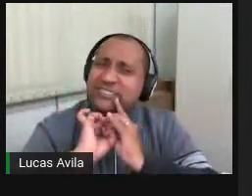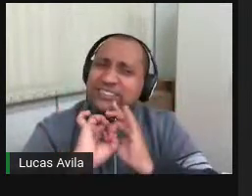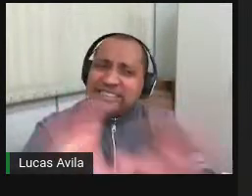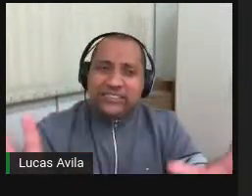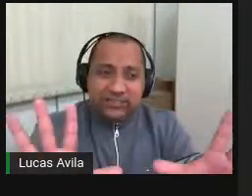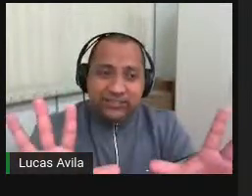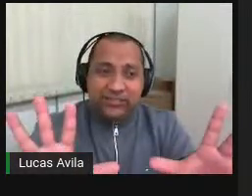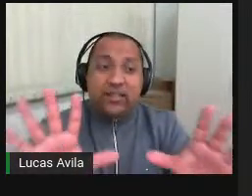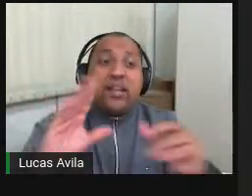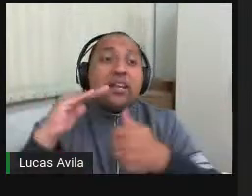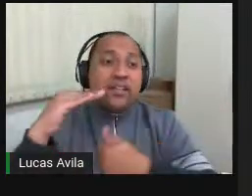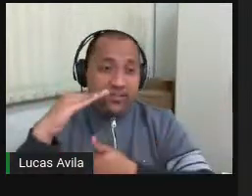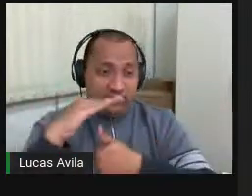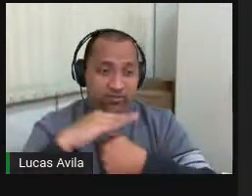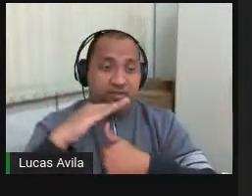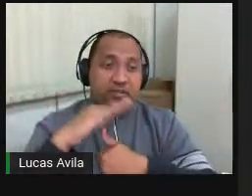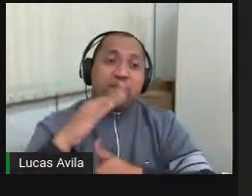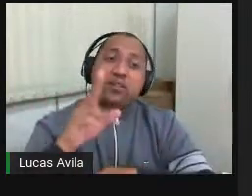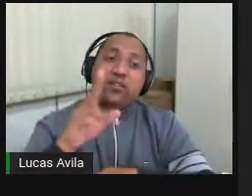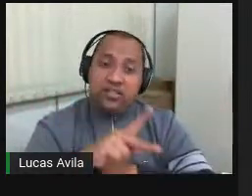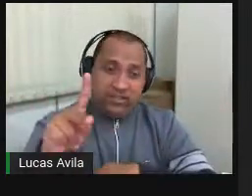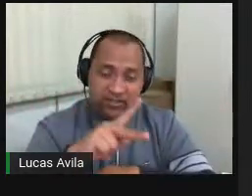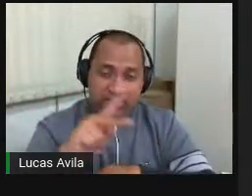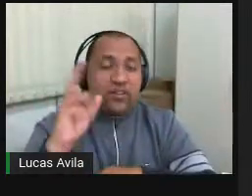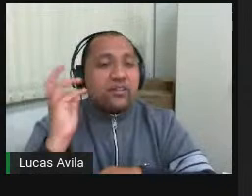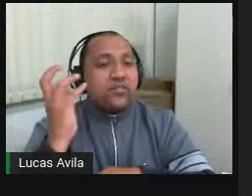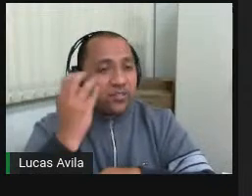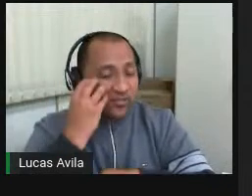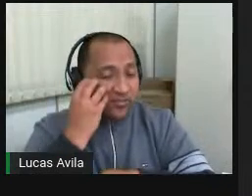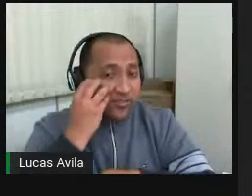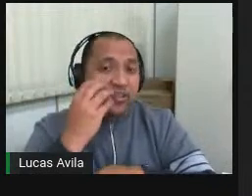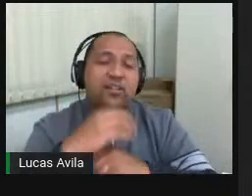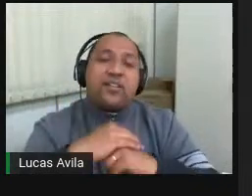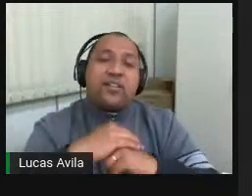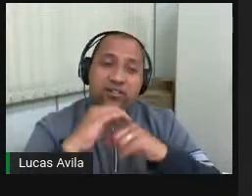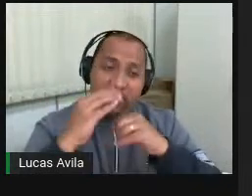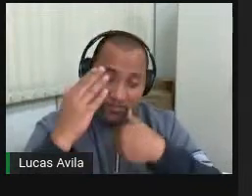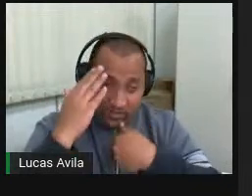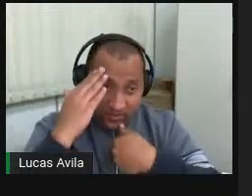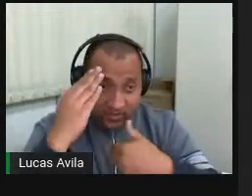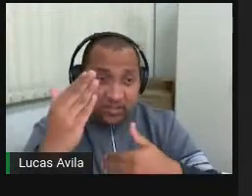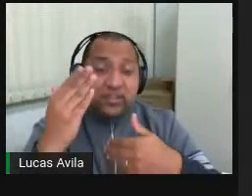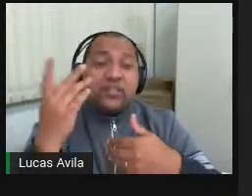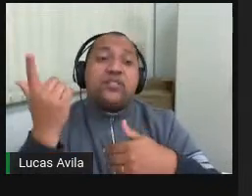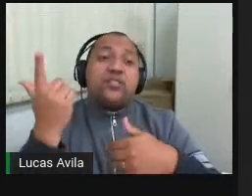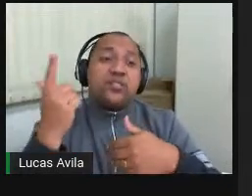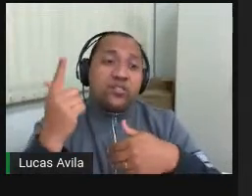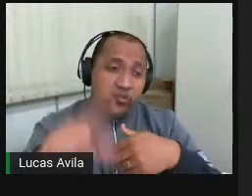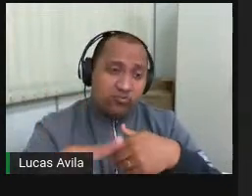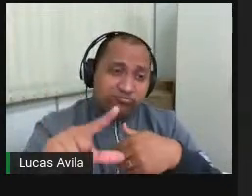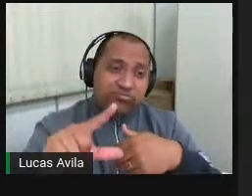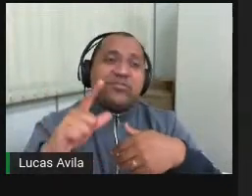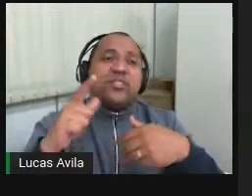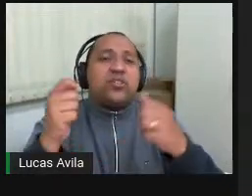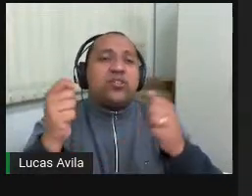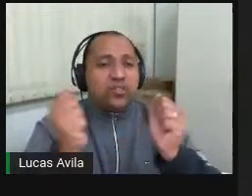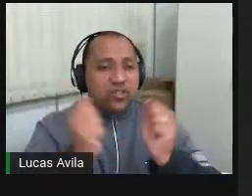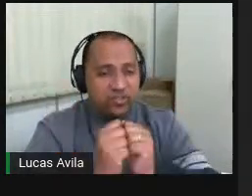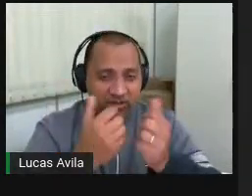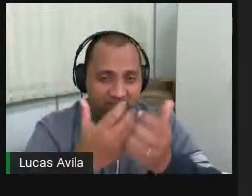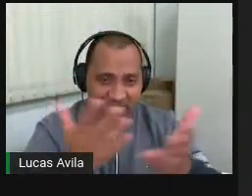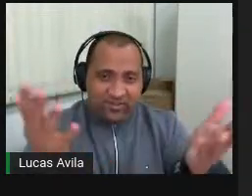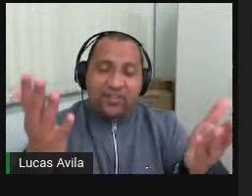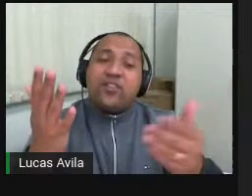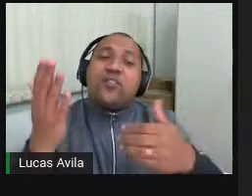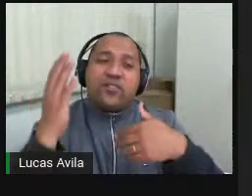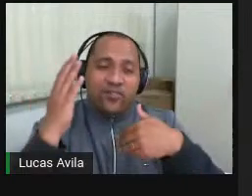reitor, o professor Roberlaine Ribeiro Jorge, eu agradeço mais uma vez a oportunidade de estar aqui com vocês.